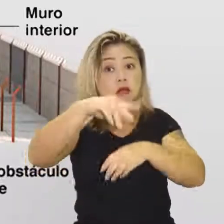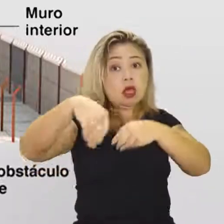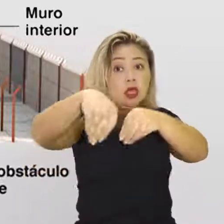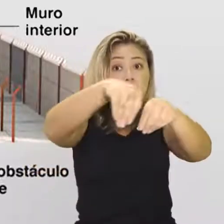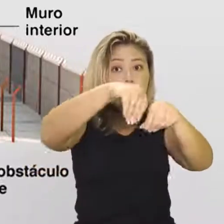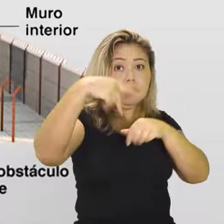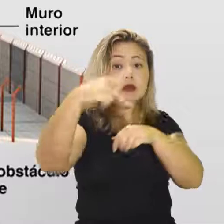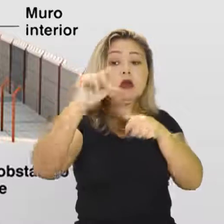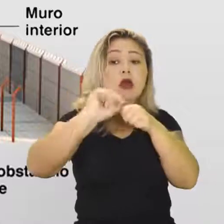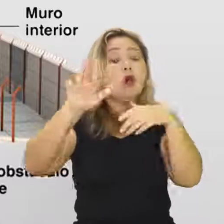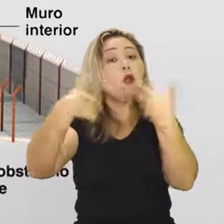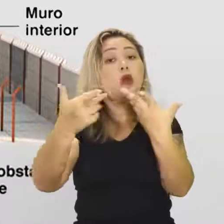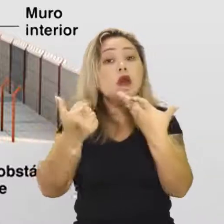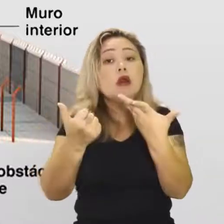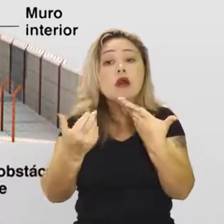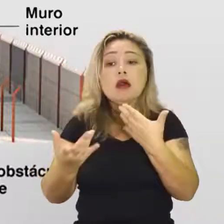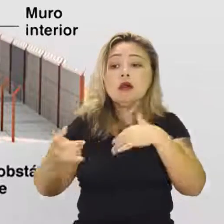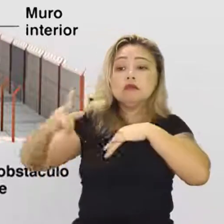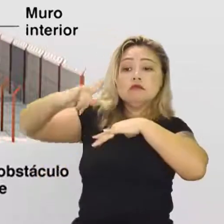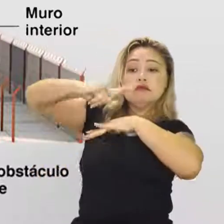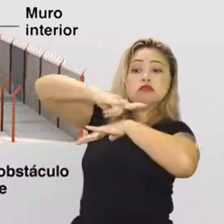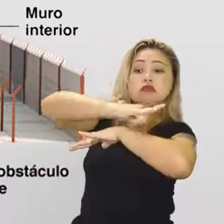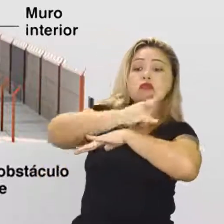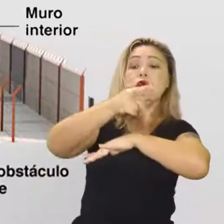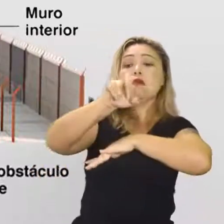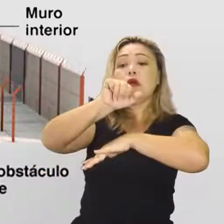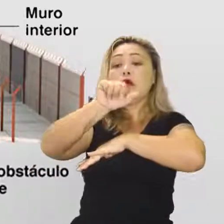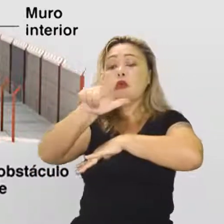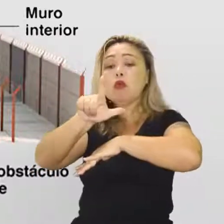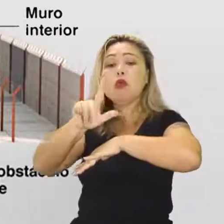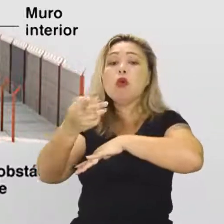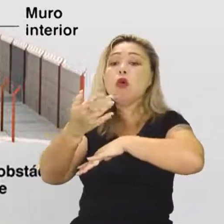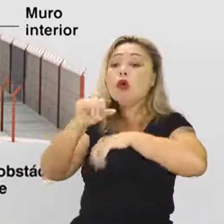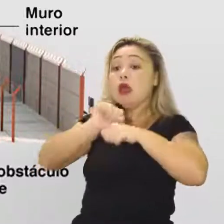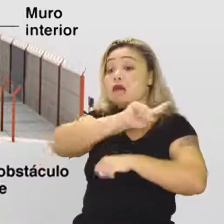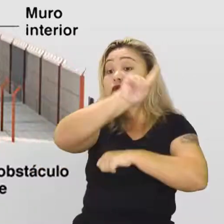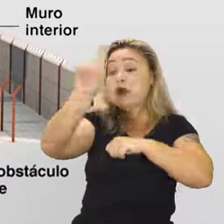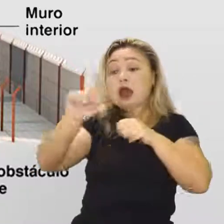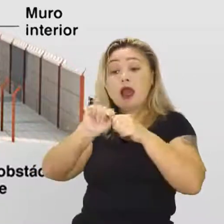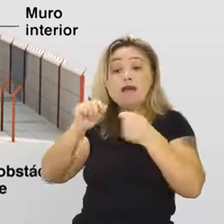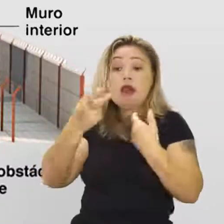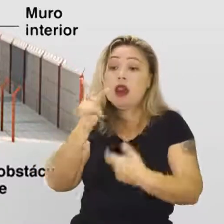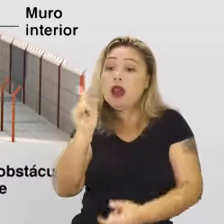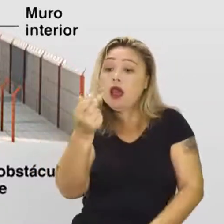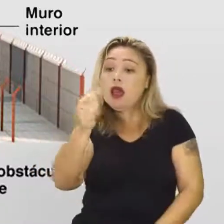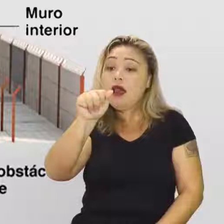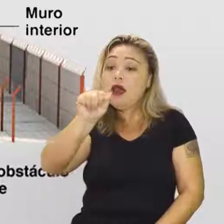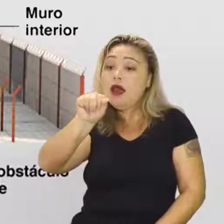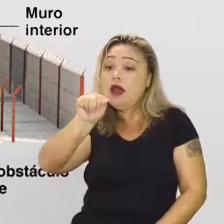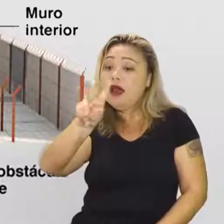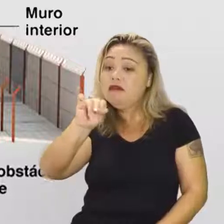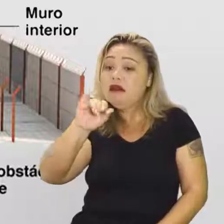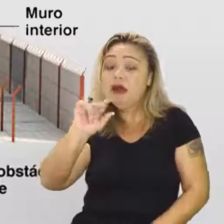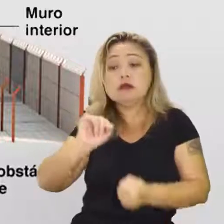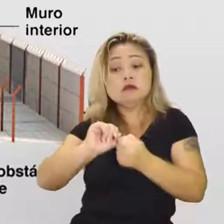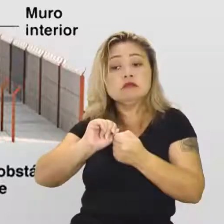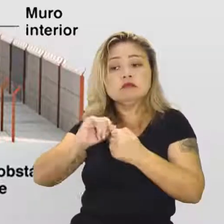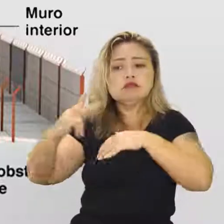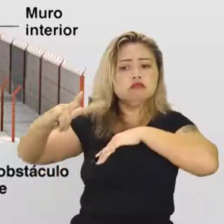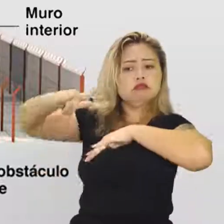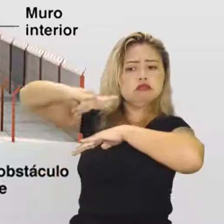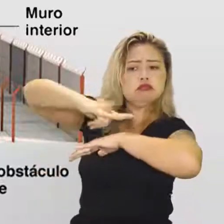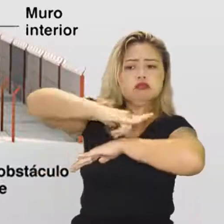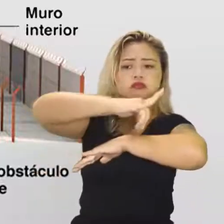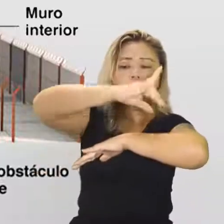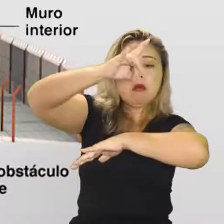território vai ser na base norte-americana de Pearl Harbor, que ficava lá no Havaí. É o que ele vai sofrer o ataque na Segunda